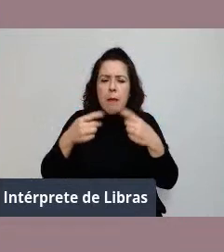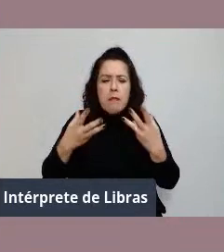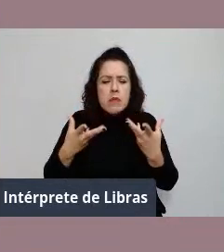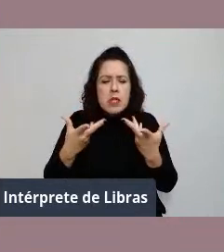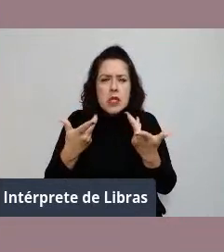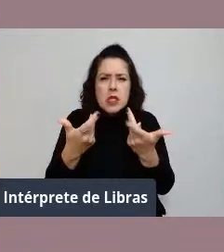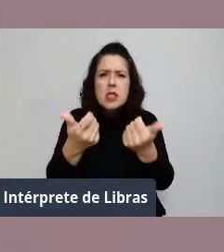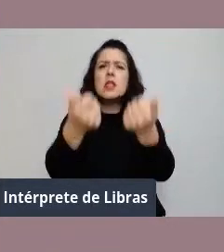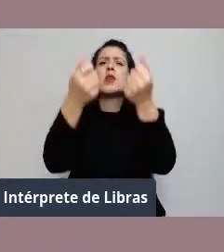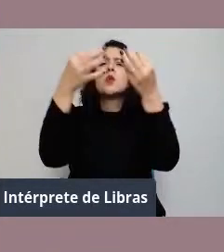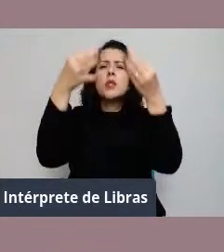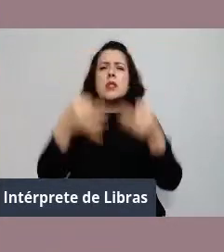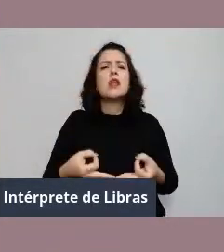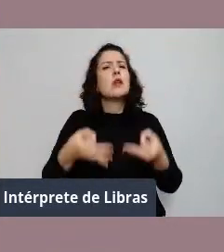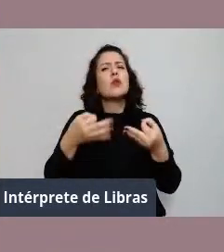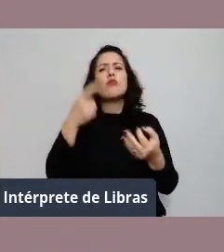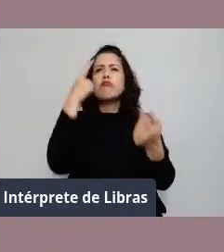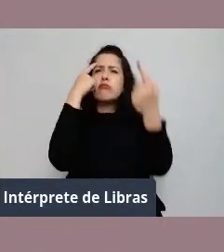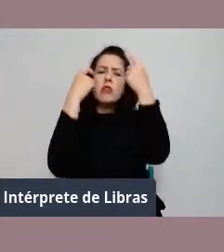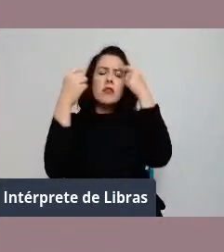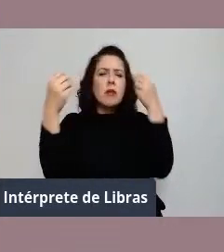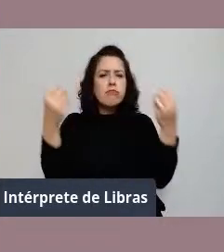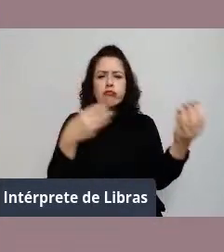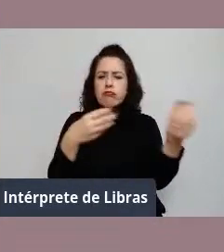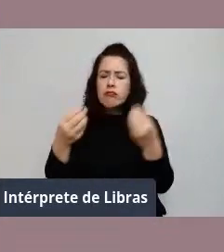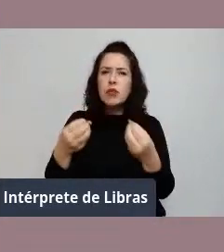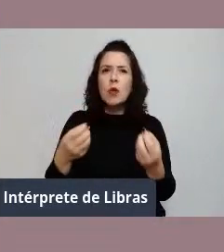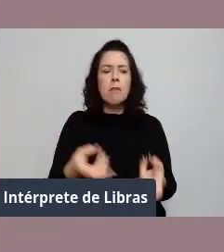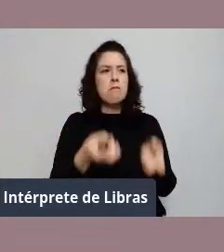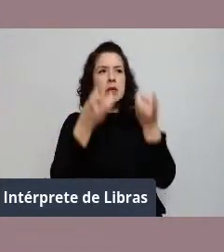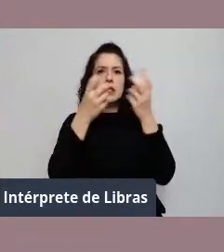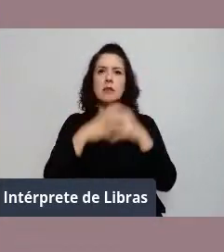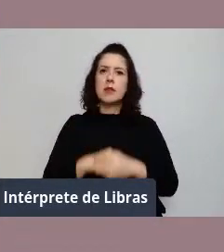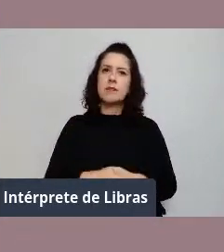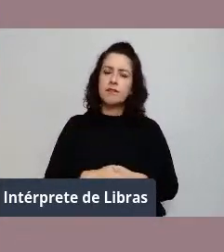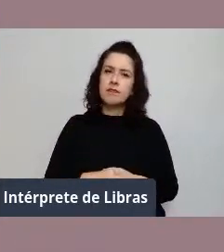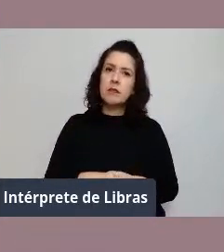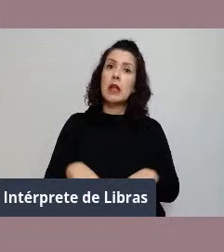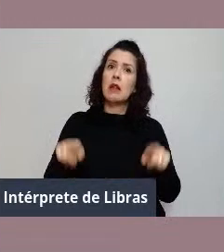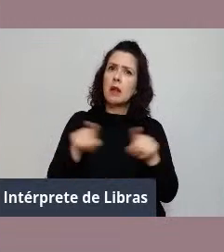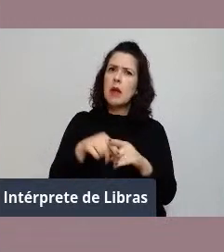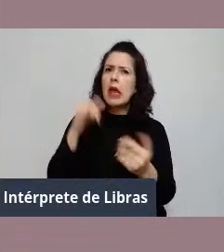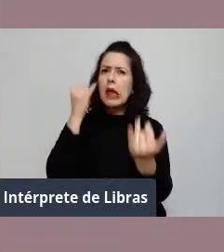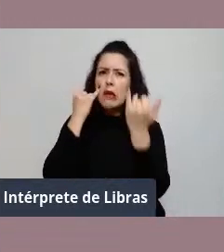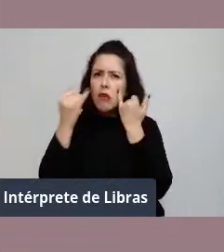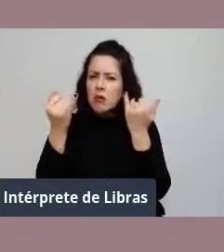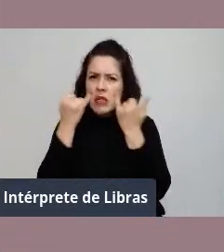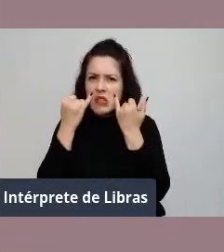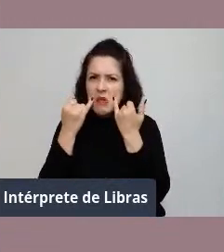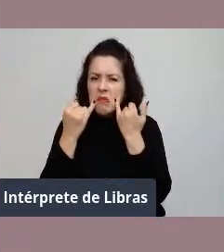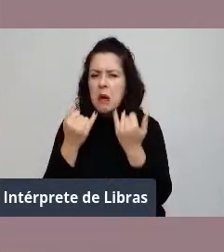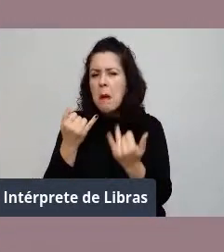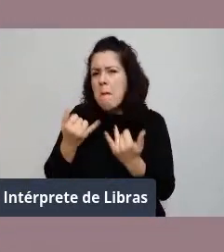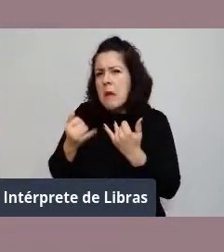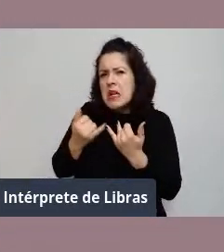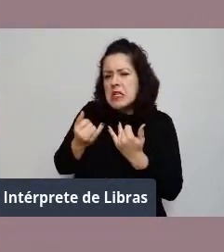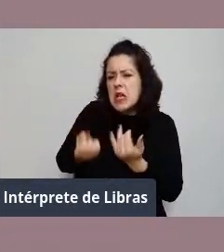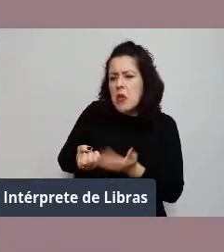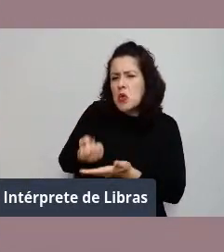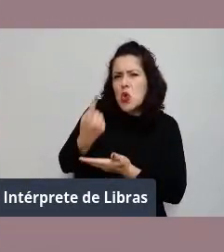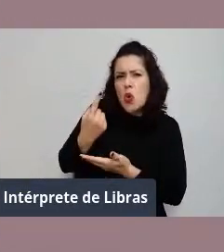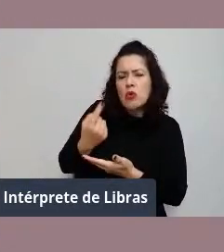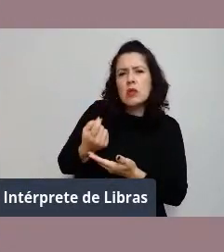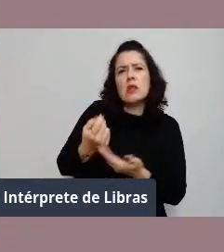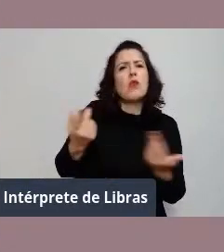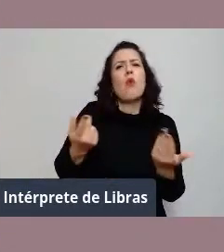acabado, reinventado. Até as informações soltas, do tipo almanaque, aquelas sobre plantas,